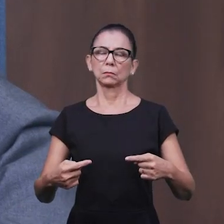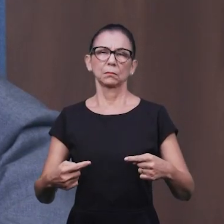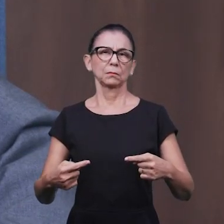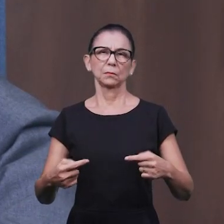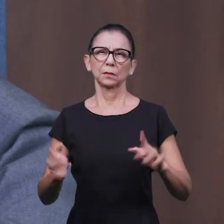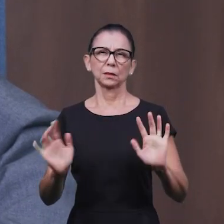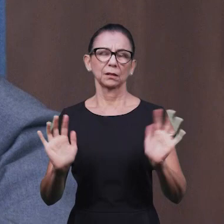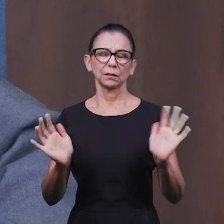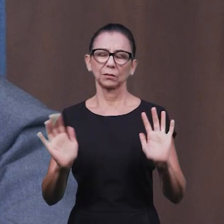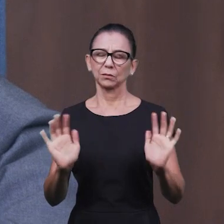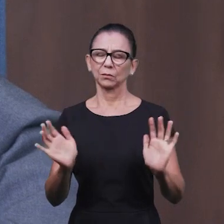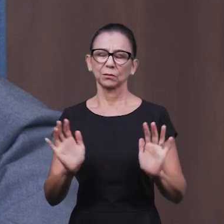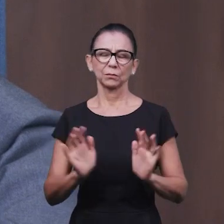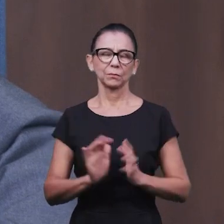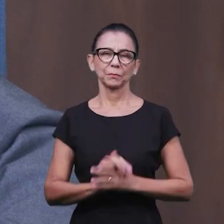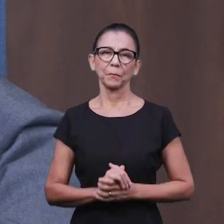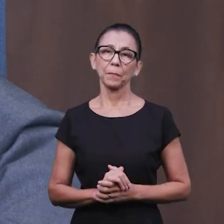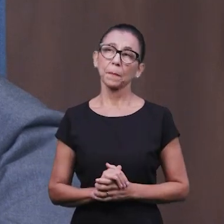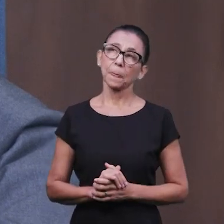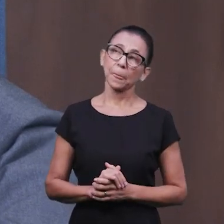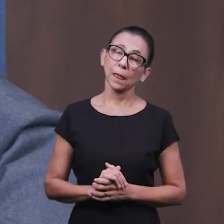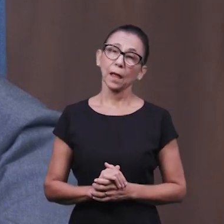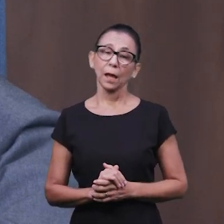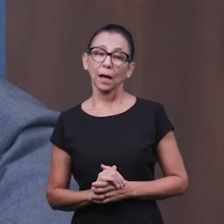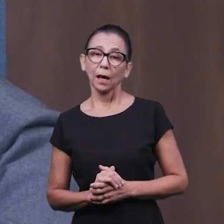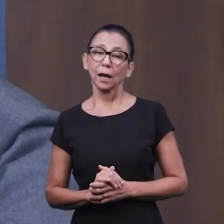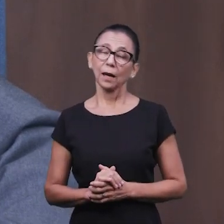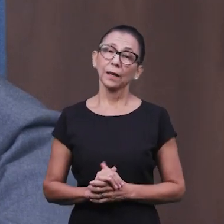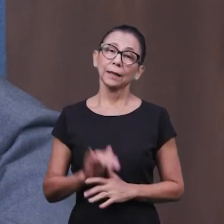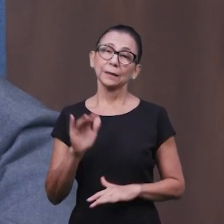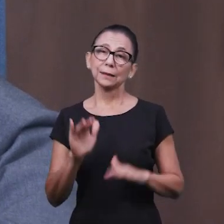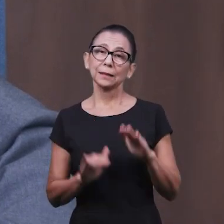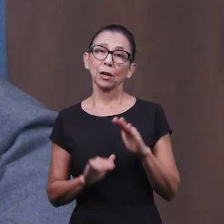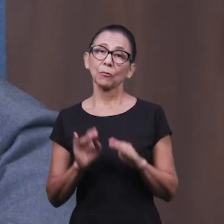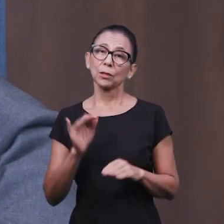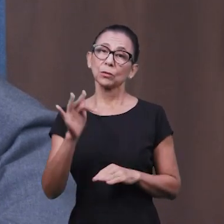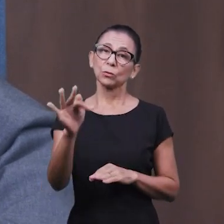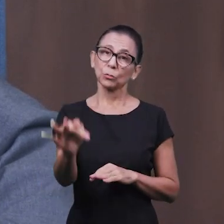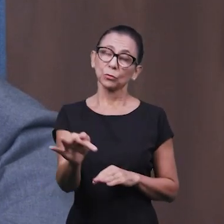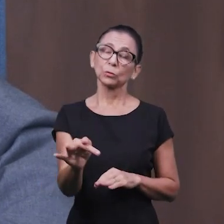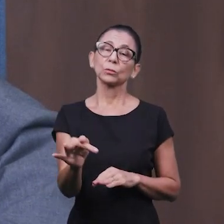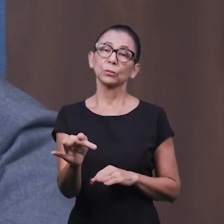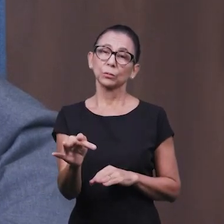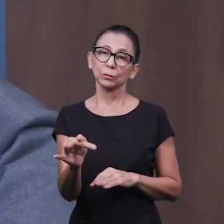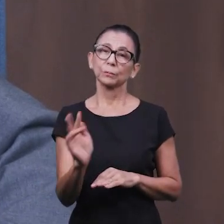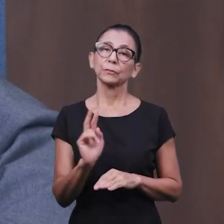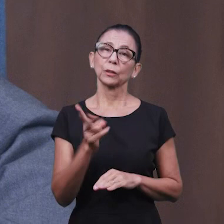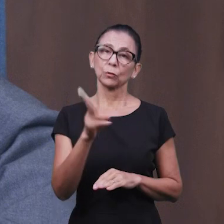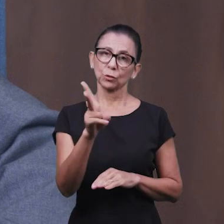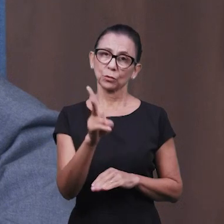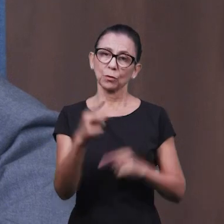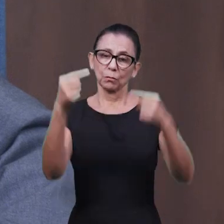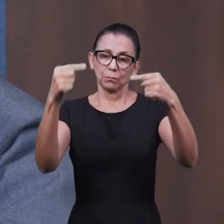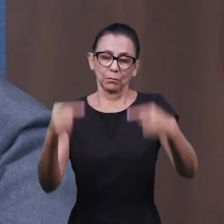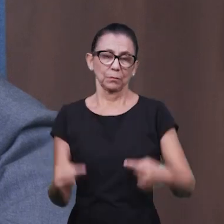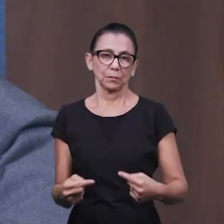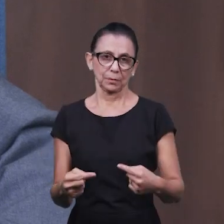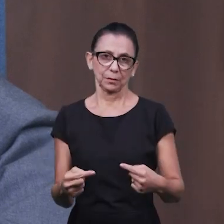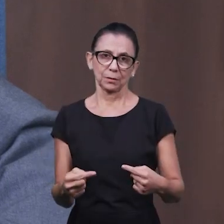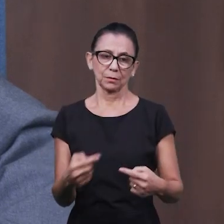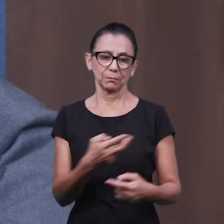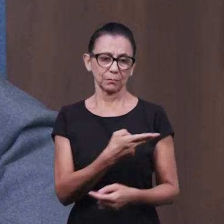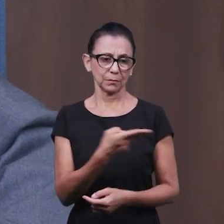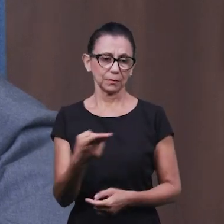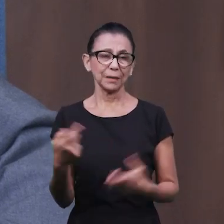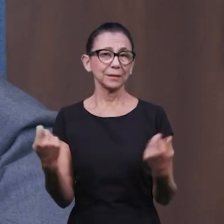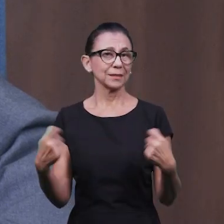estamos enfrentando ou que ainda até venhamos a enfrentar. Porque essas oposições,